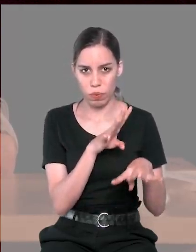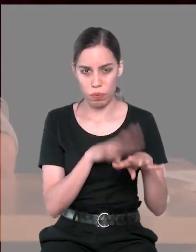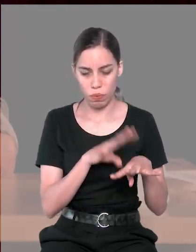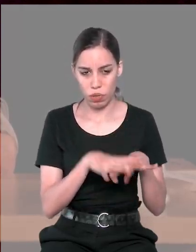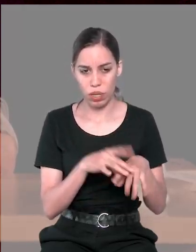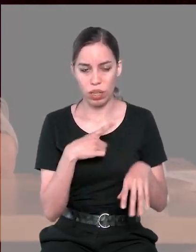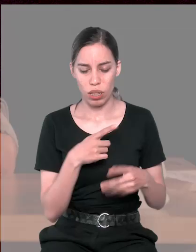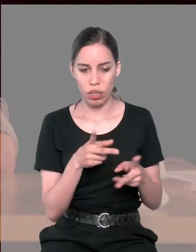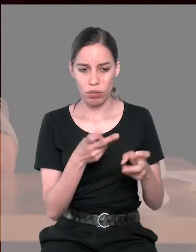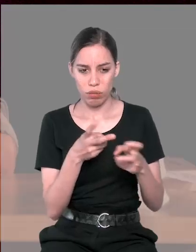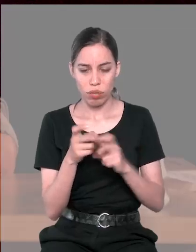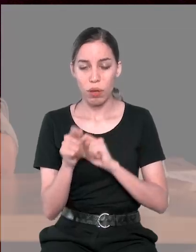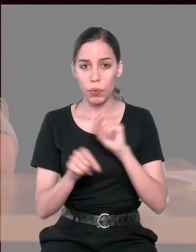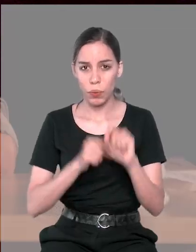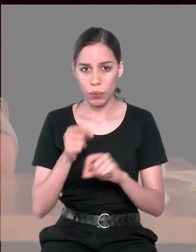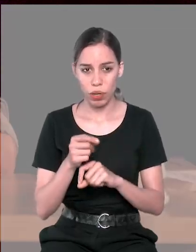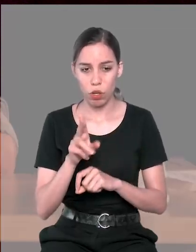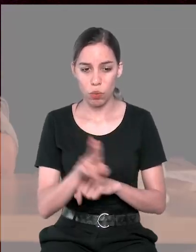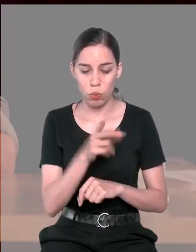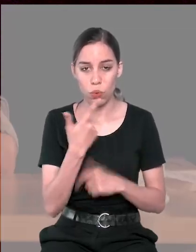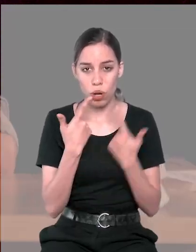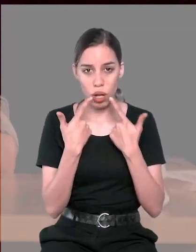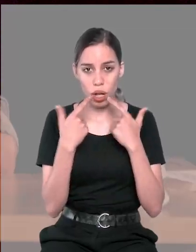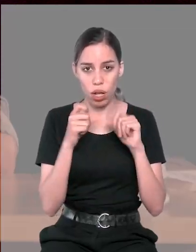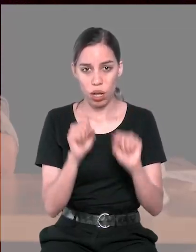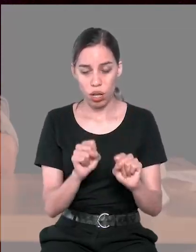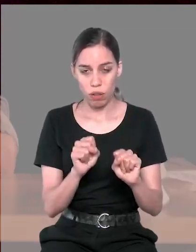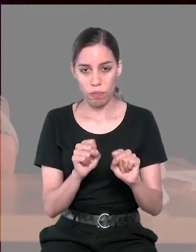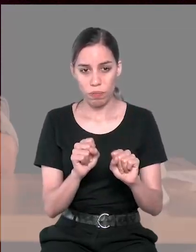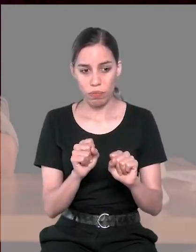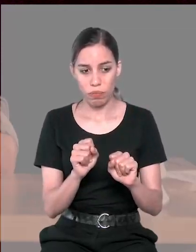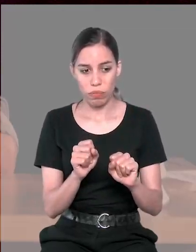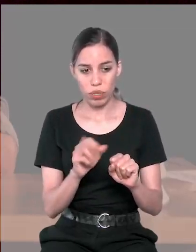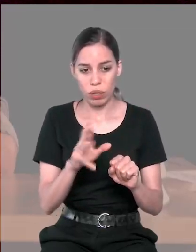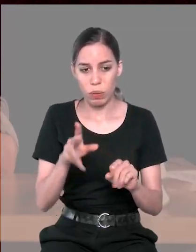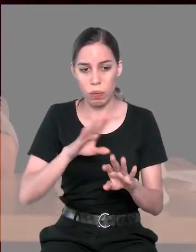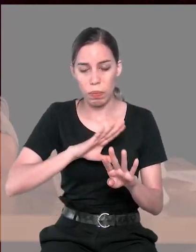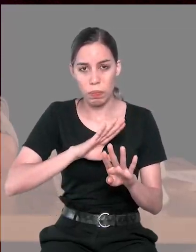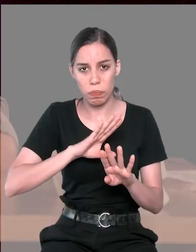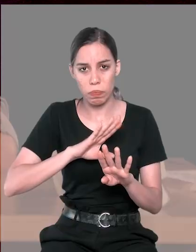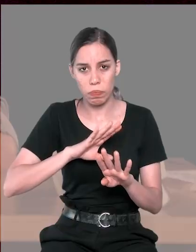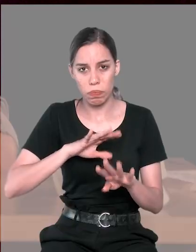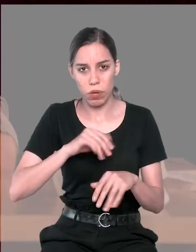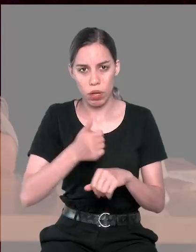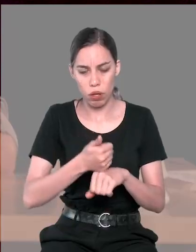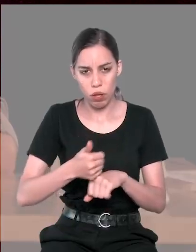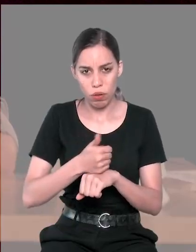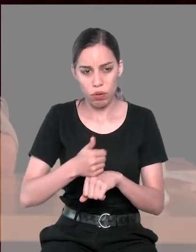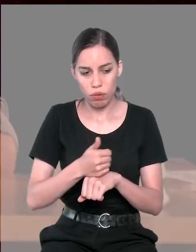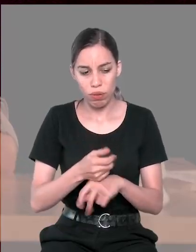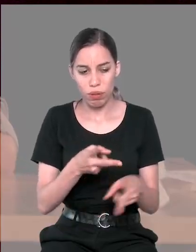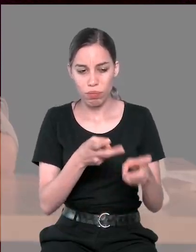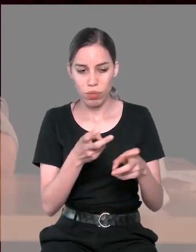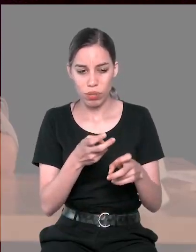temos hoje um uso da linguagem, um uso extremamente funcional e empobrecedor da linguagem. A gente